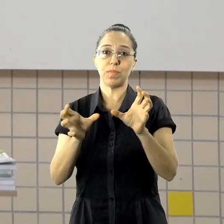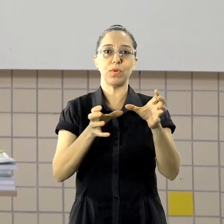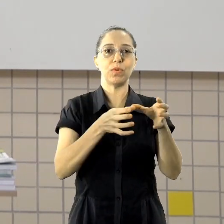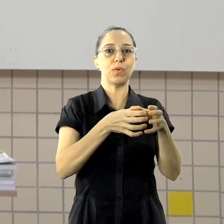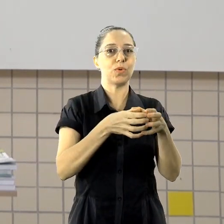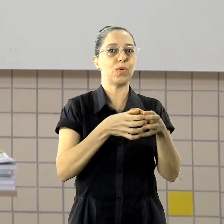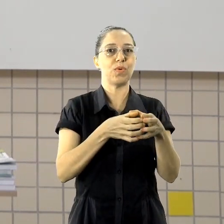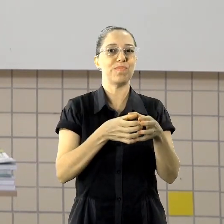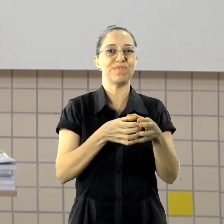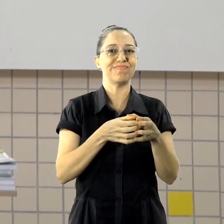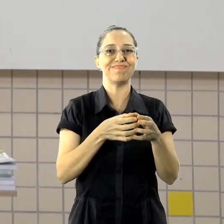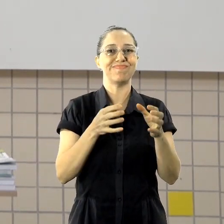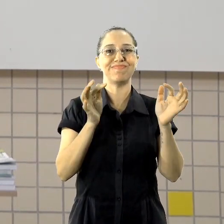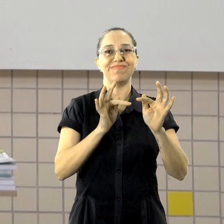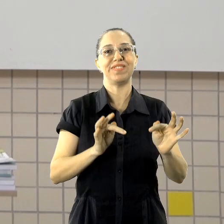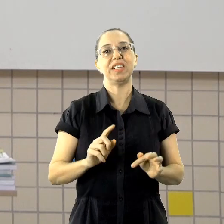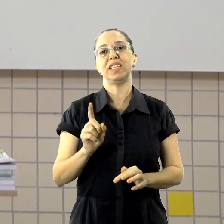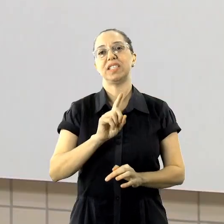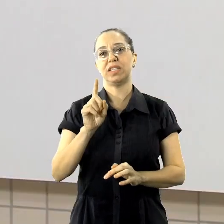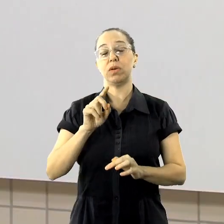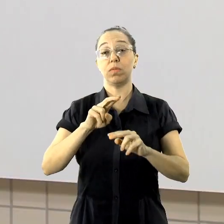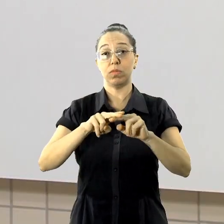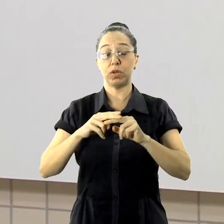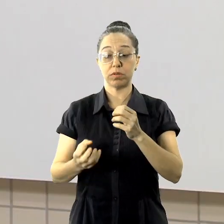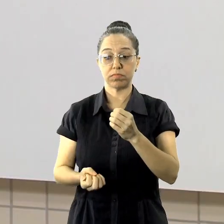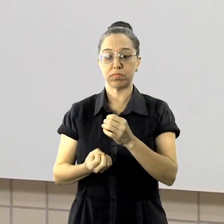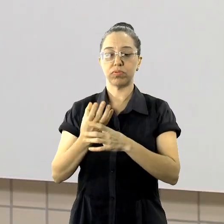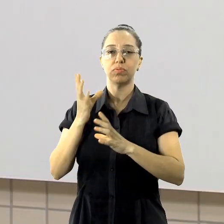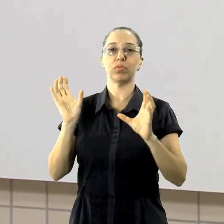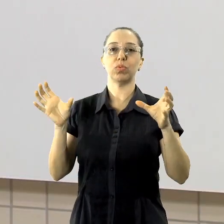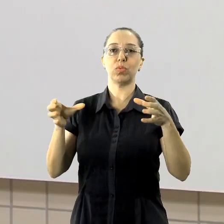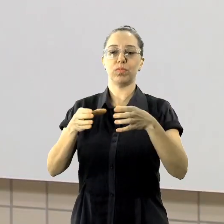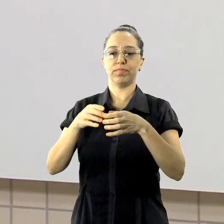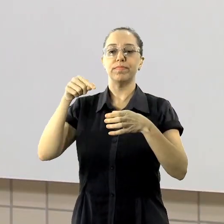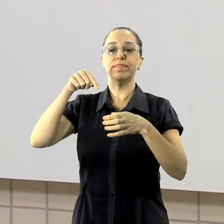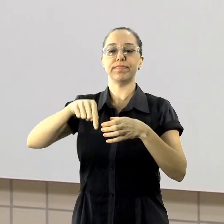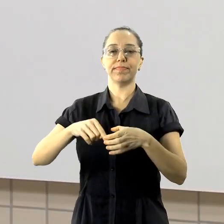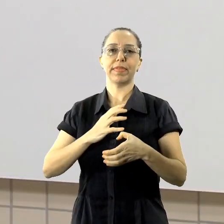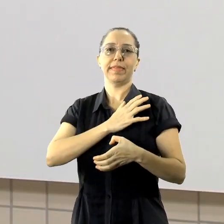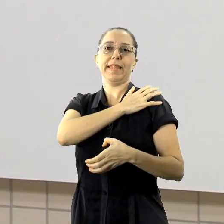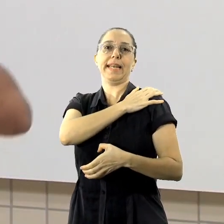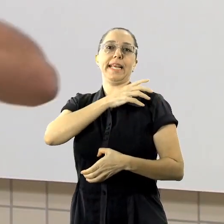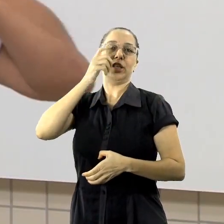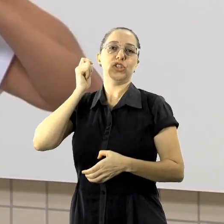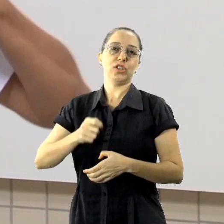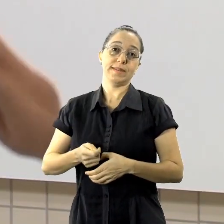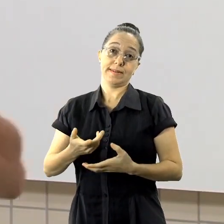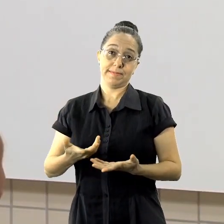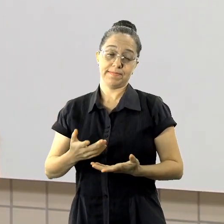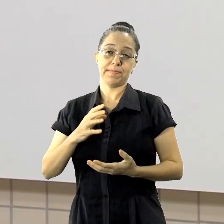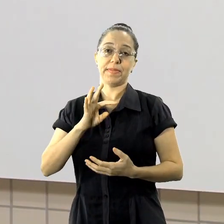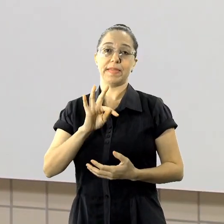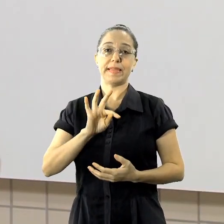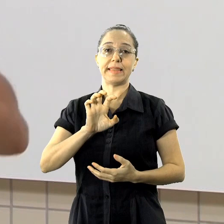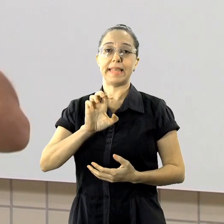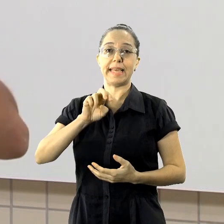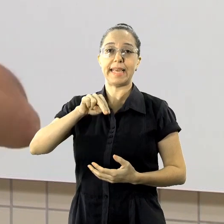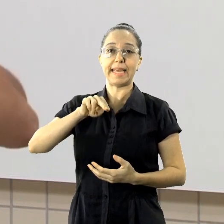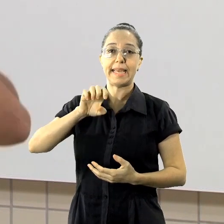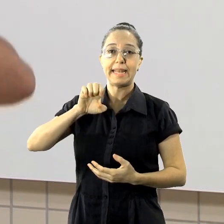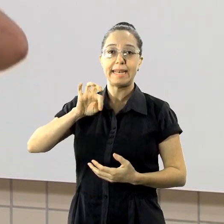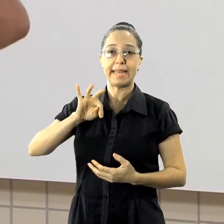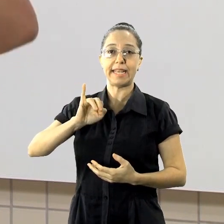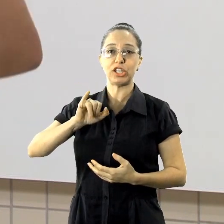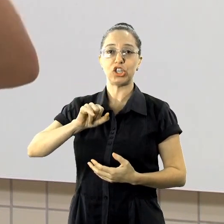exemplo, o movimento tenentista. Galera, vocês já visitaram lá na Praça dos Girassóis